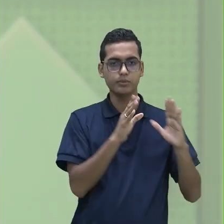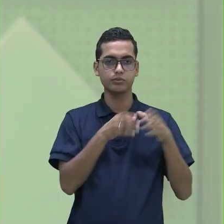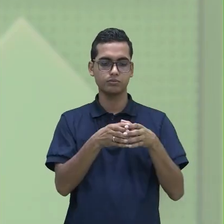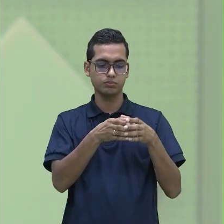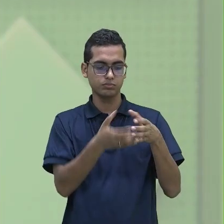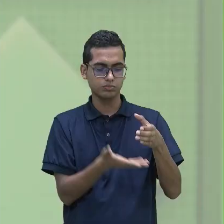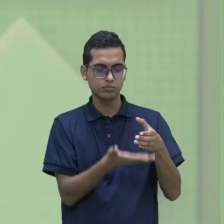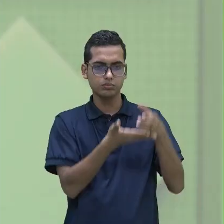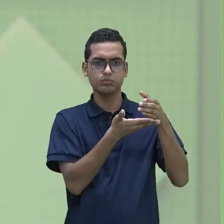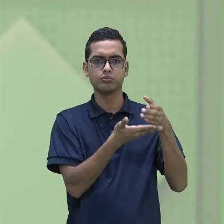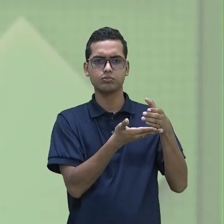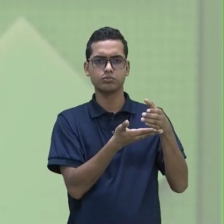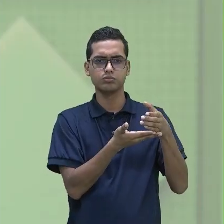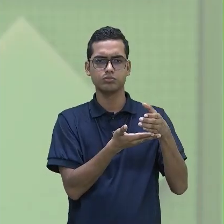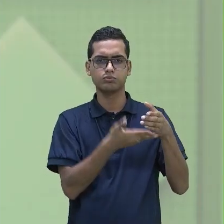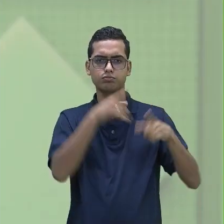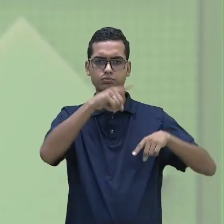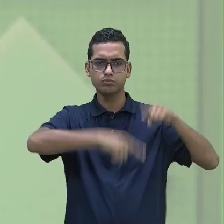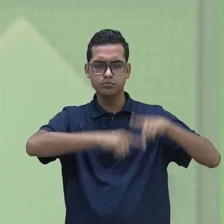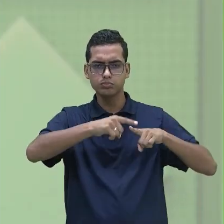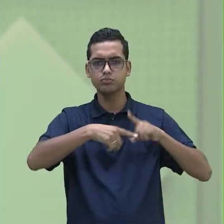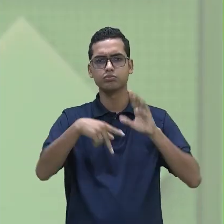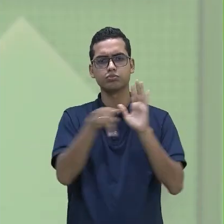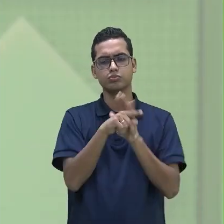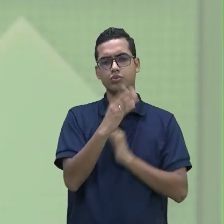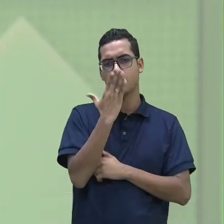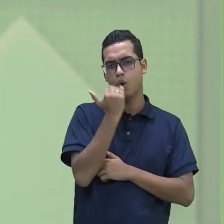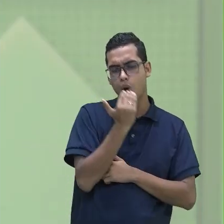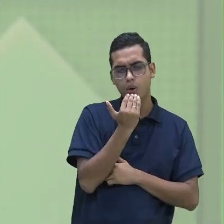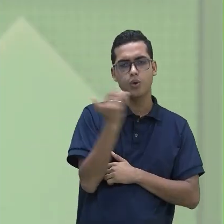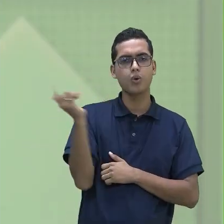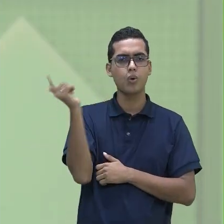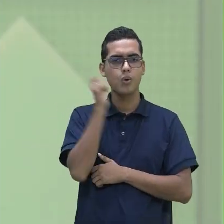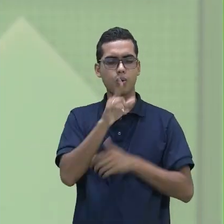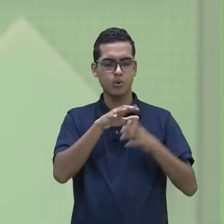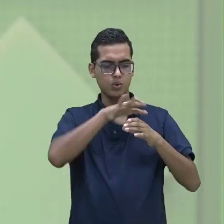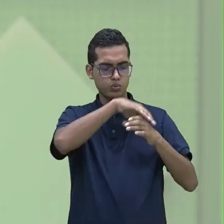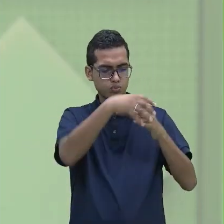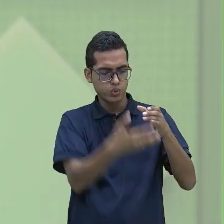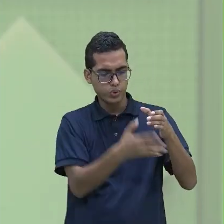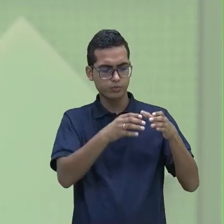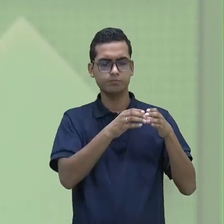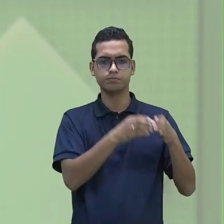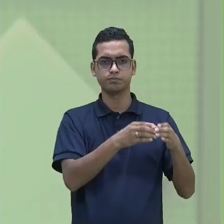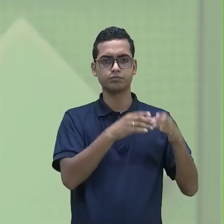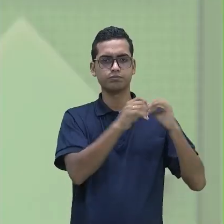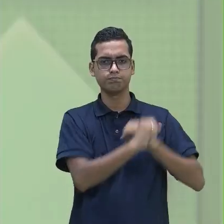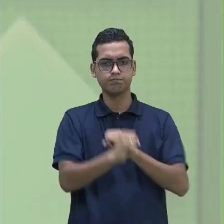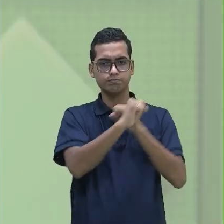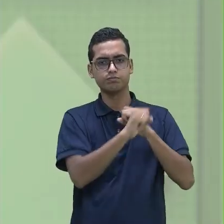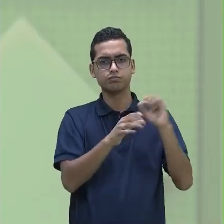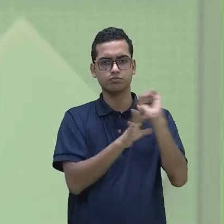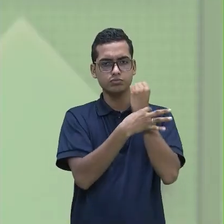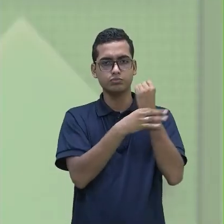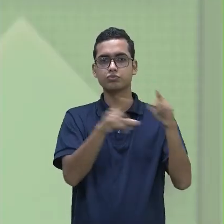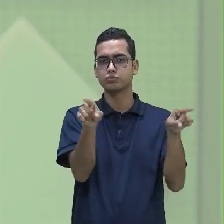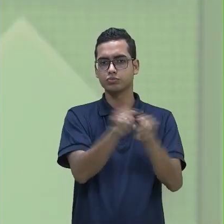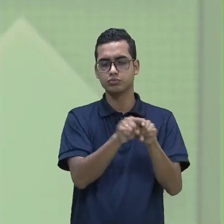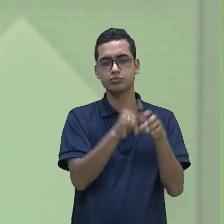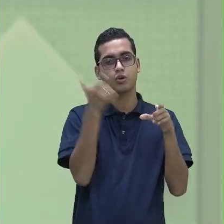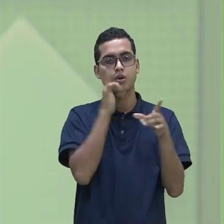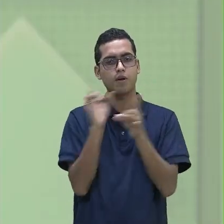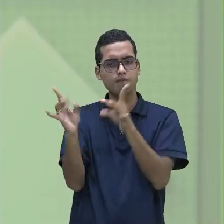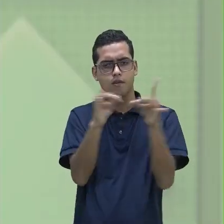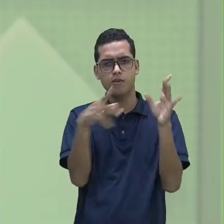com que esse alimento seja, então, embalado e que possa ir parar, por exemplo, na prateleira